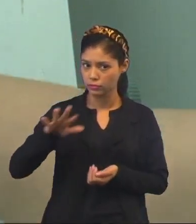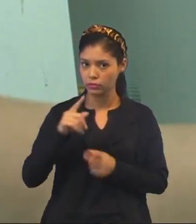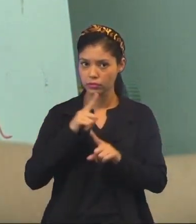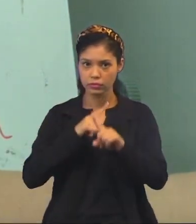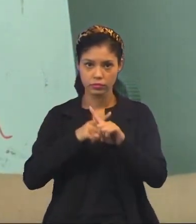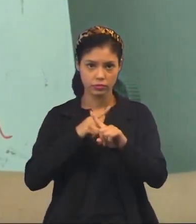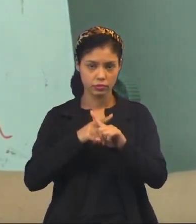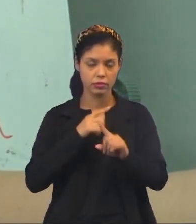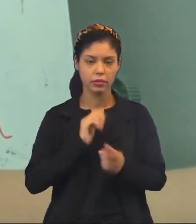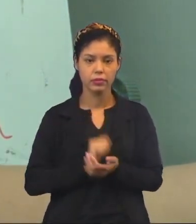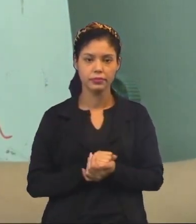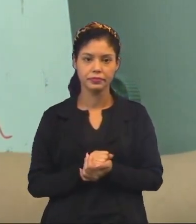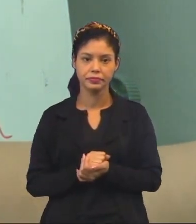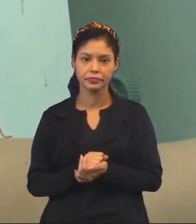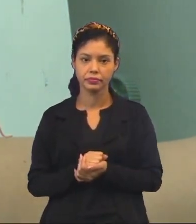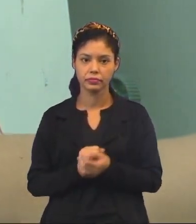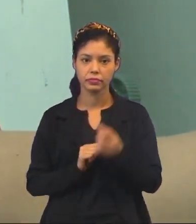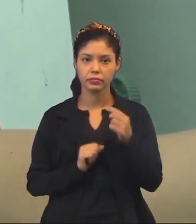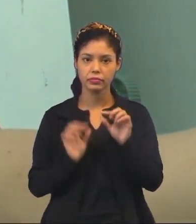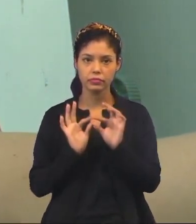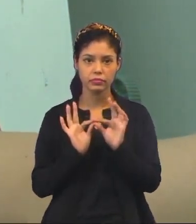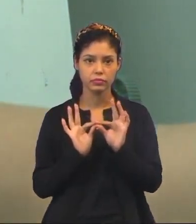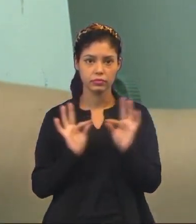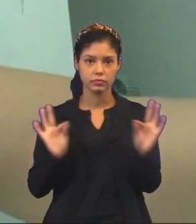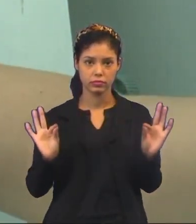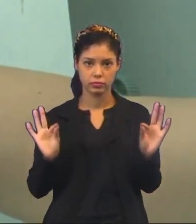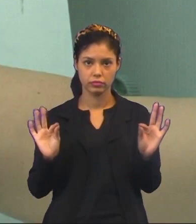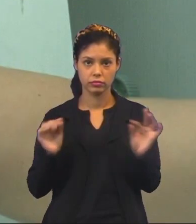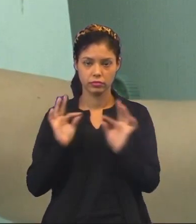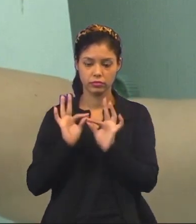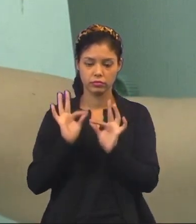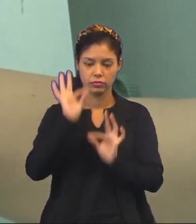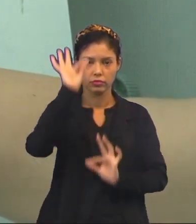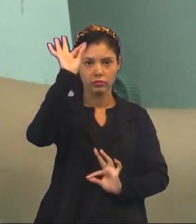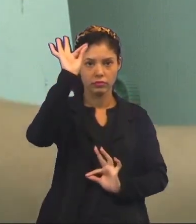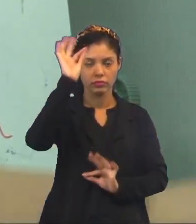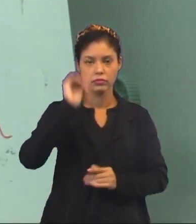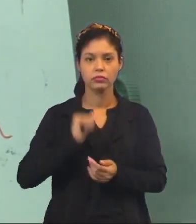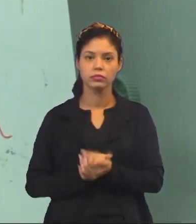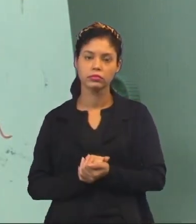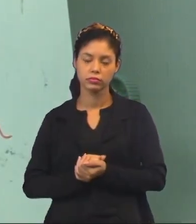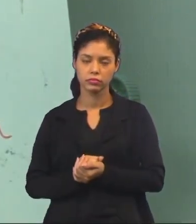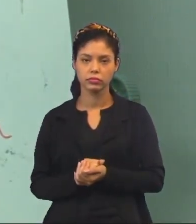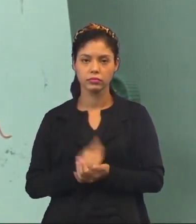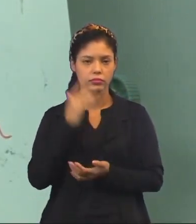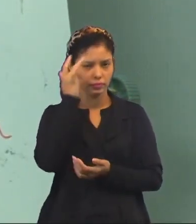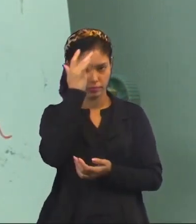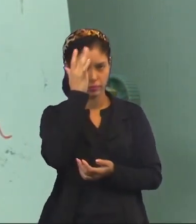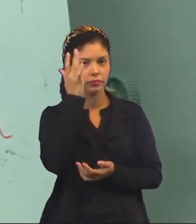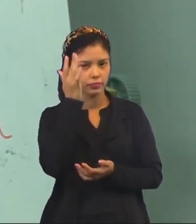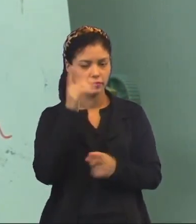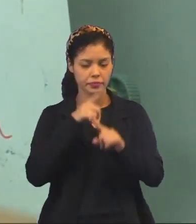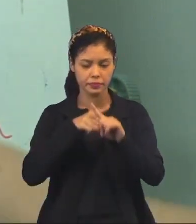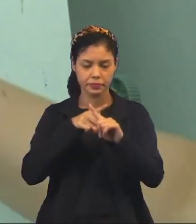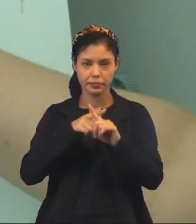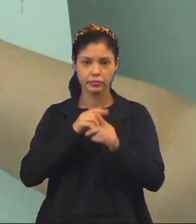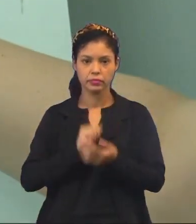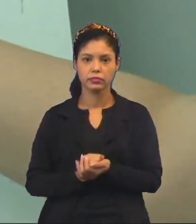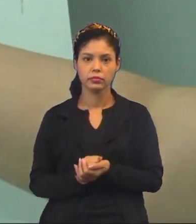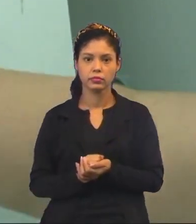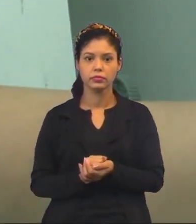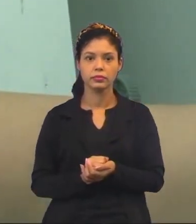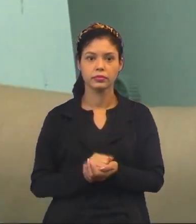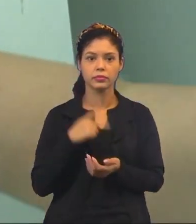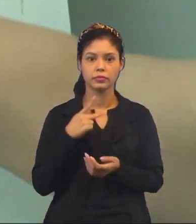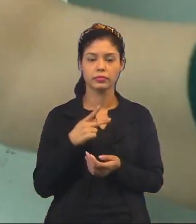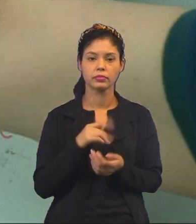a multiplicação da largura mais o comprimento, fica fácil, é a multiplicação. E